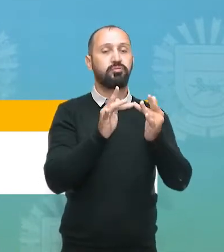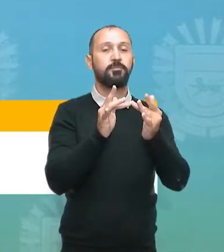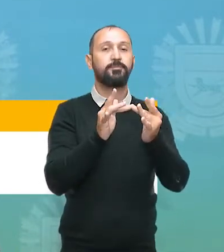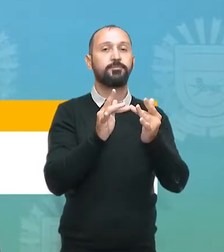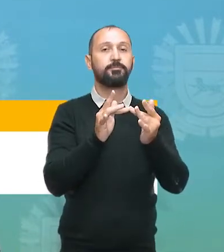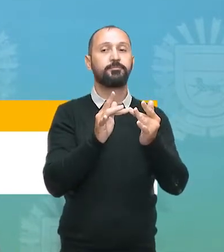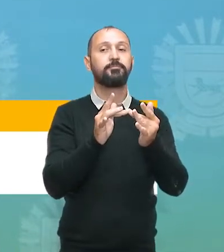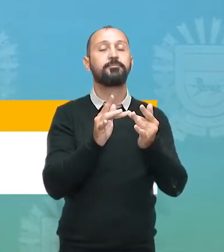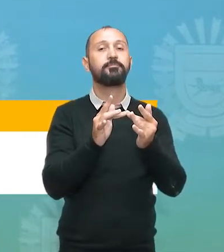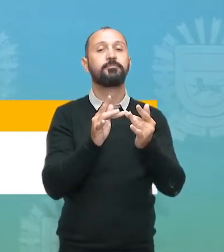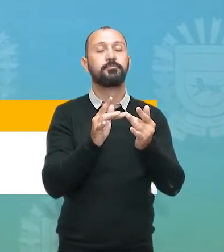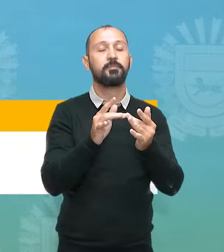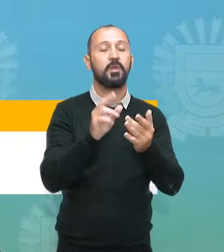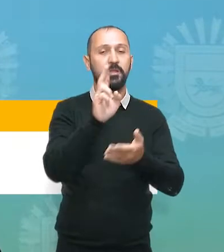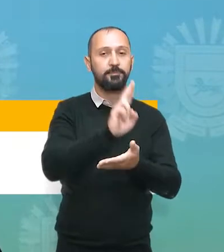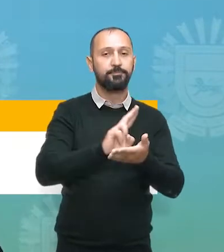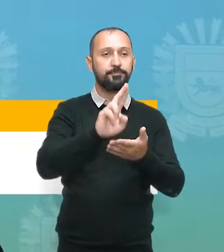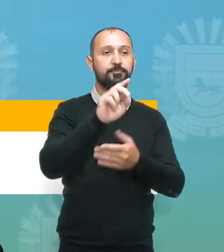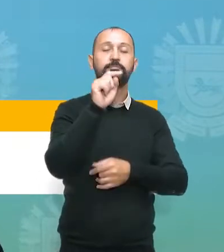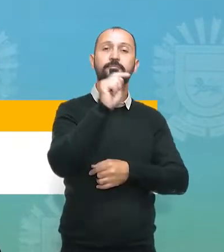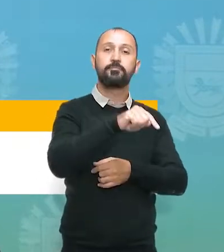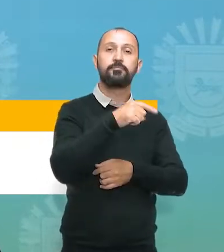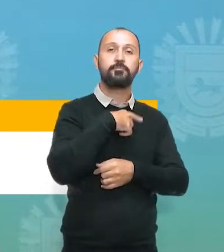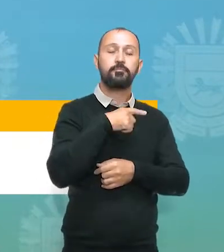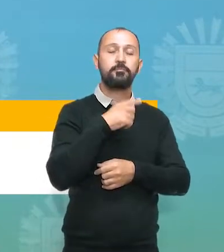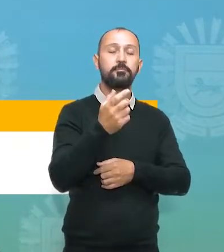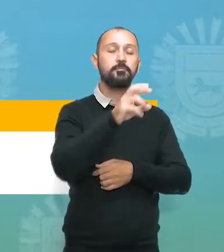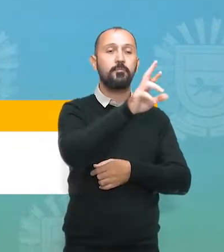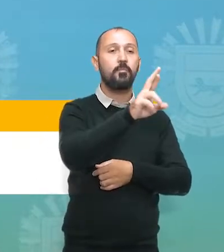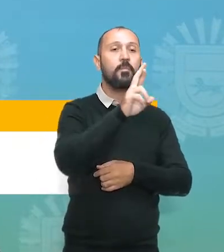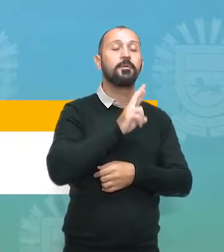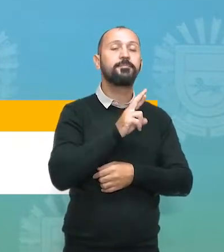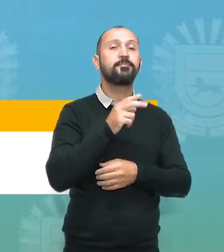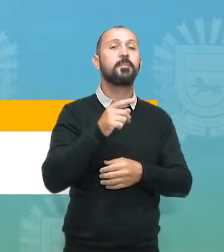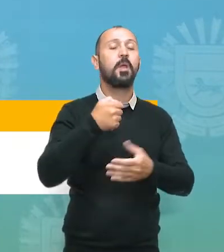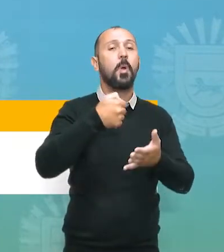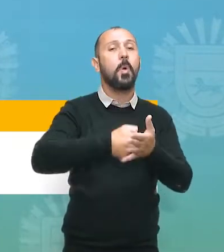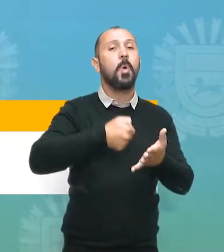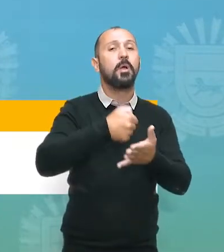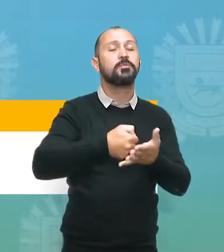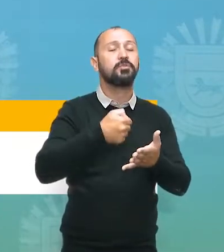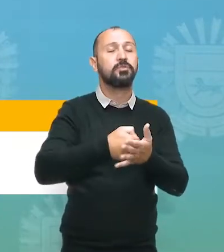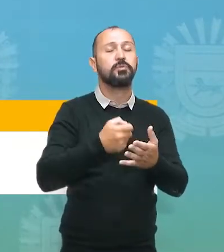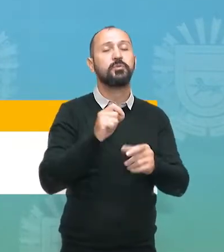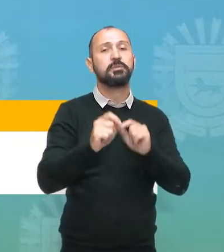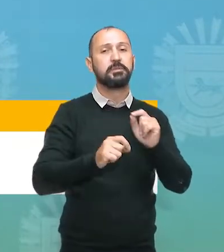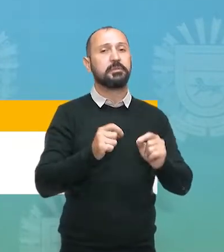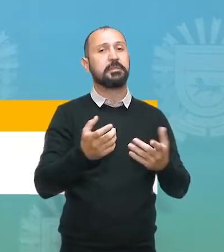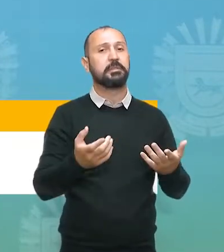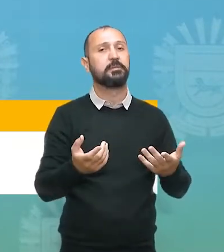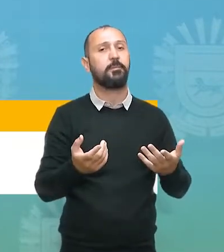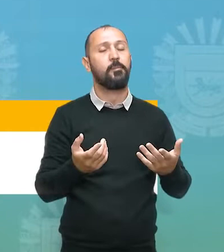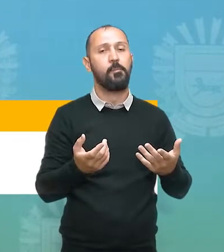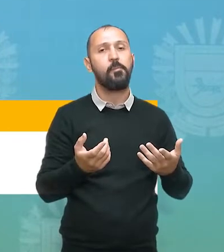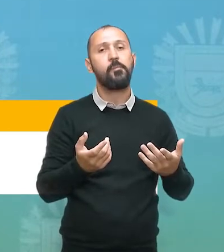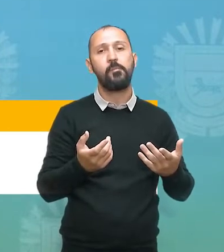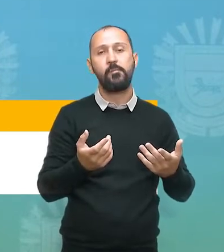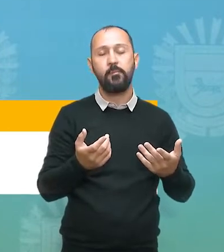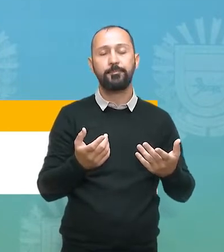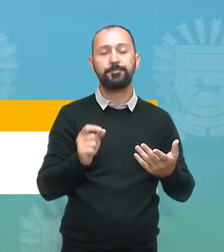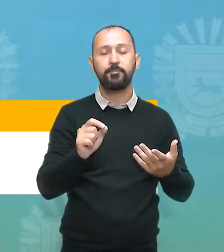contato com a Politécnica da USP E lá eles nos e garantiram a